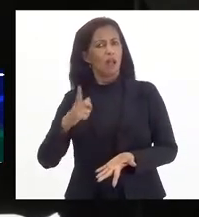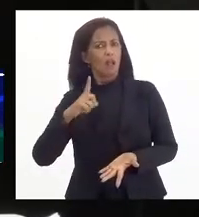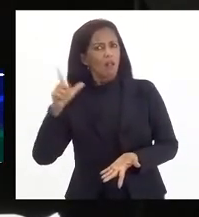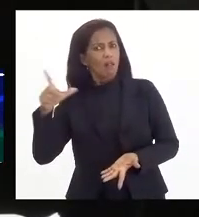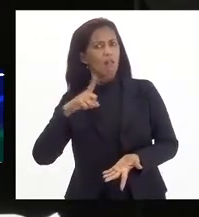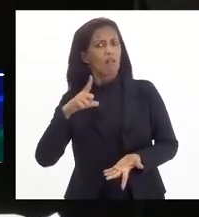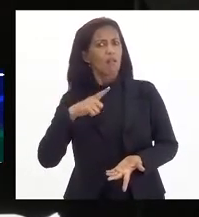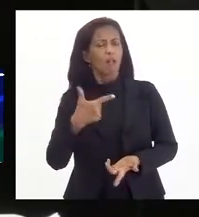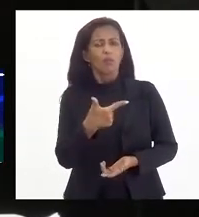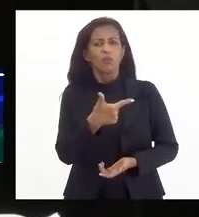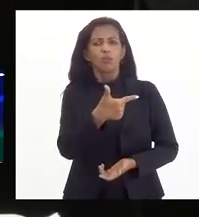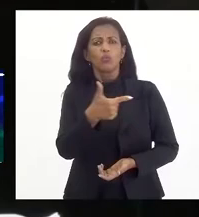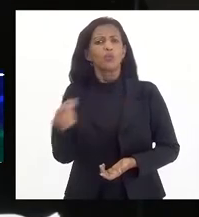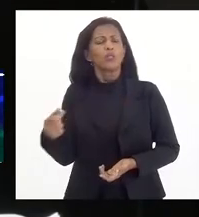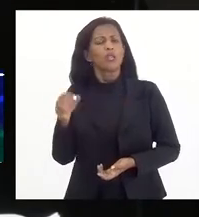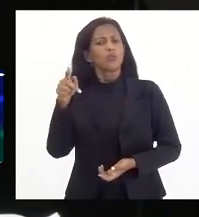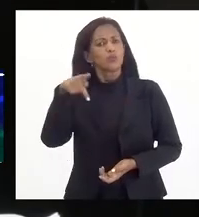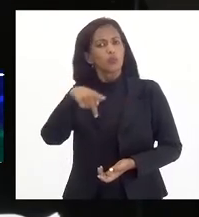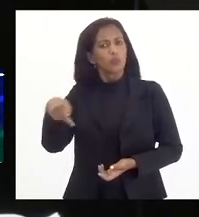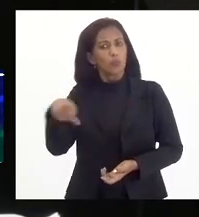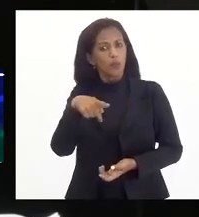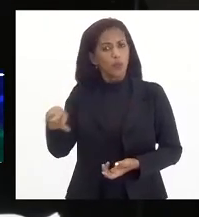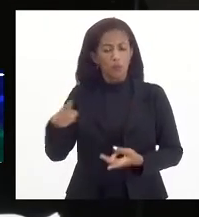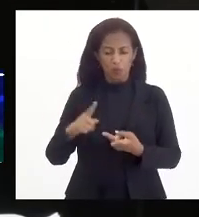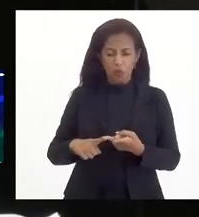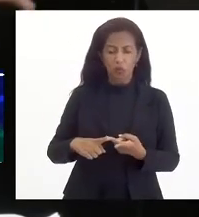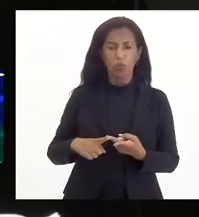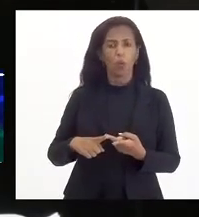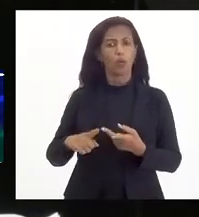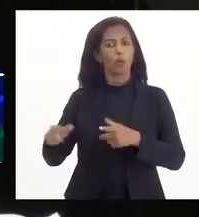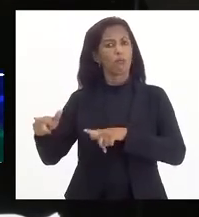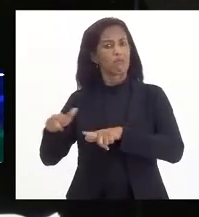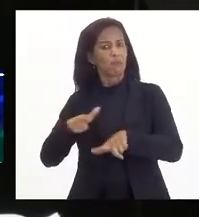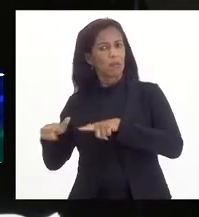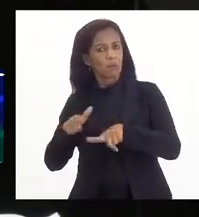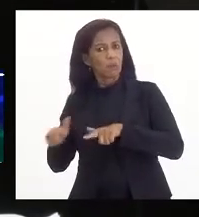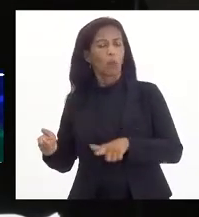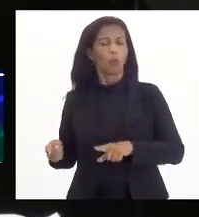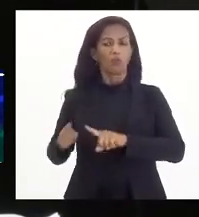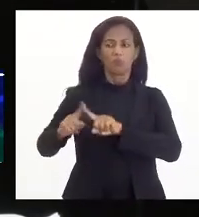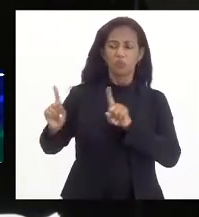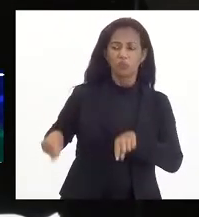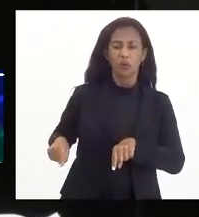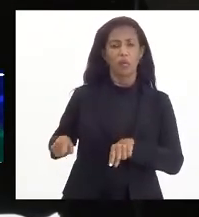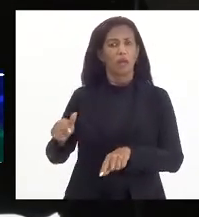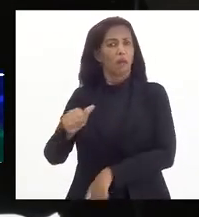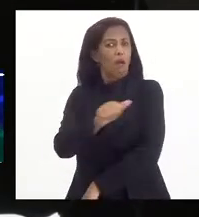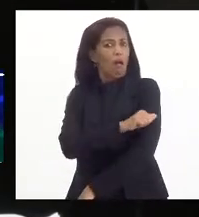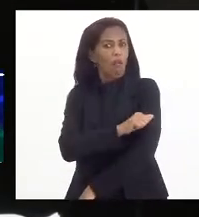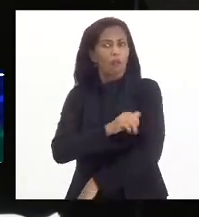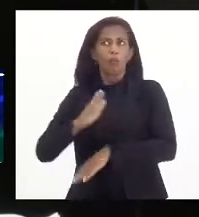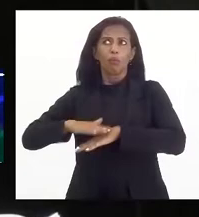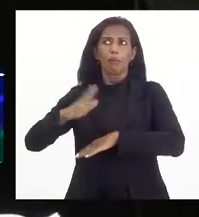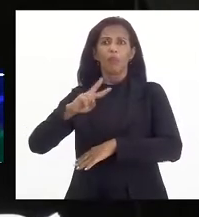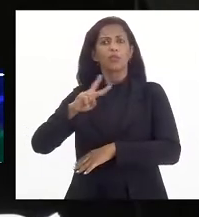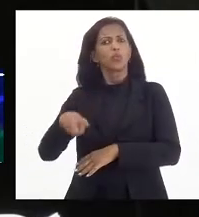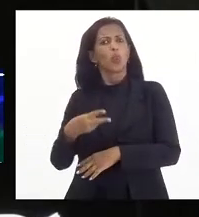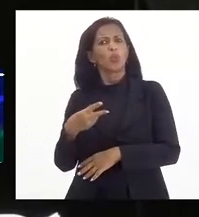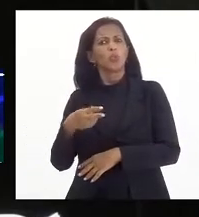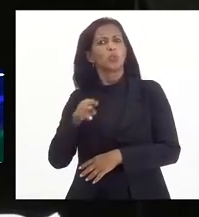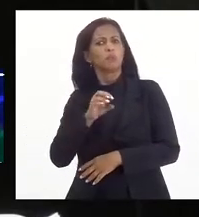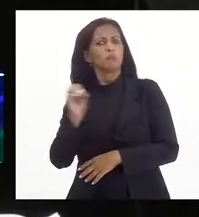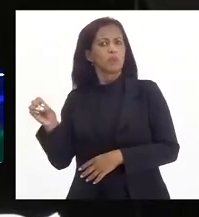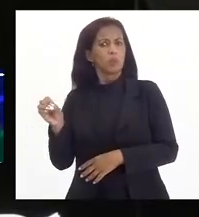temos lá são 200 professores entre professor e funcionário né A luz já temos por mais de dois mil